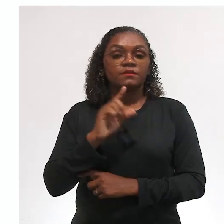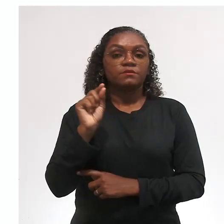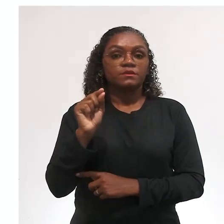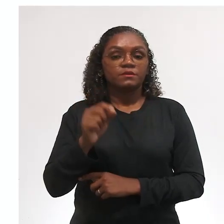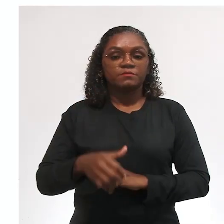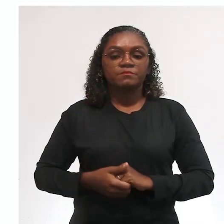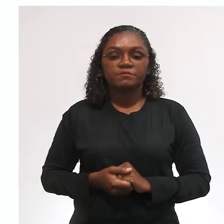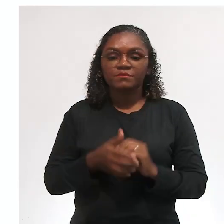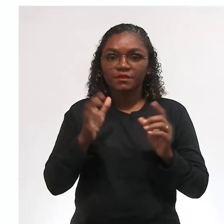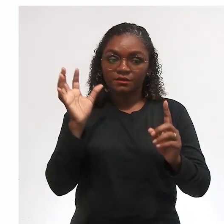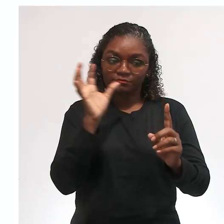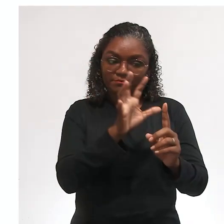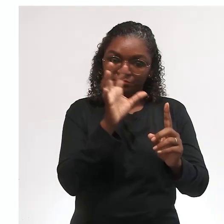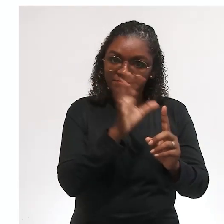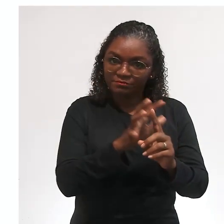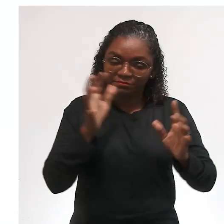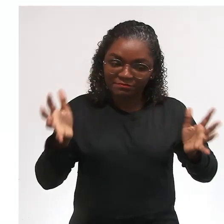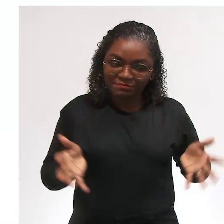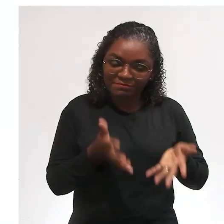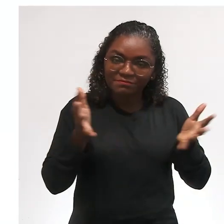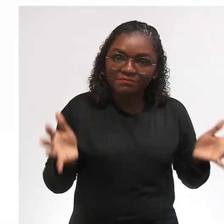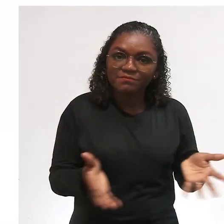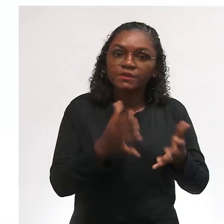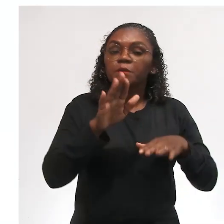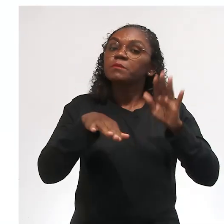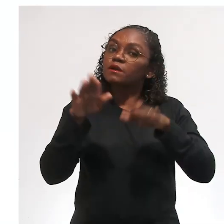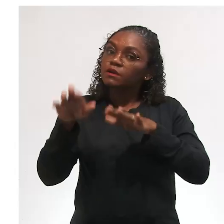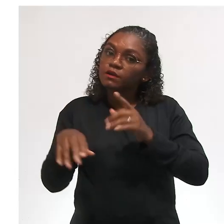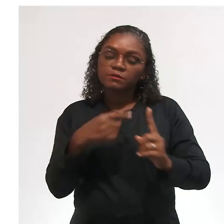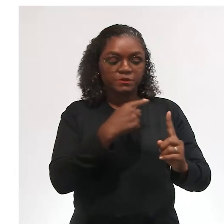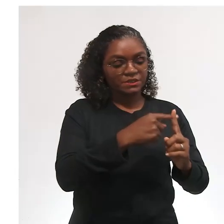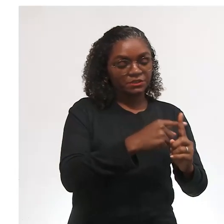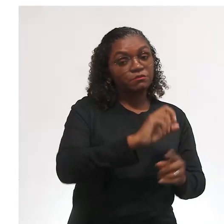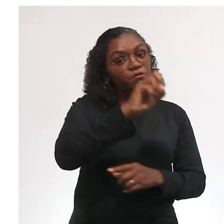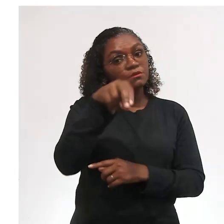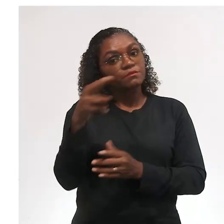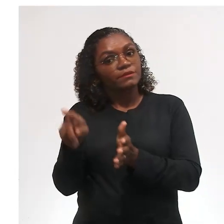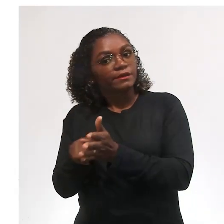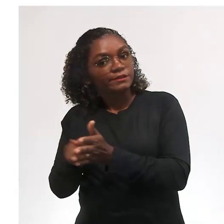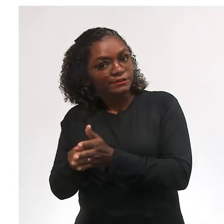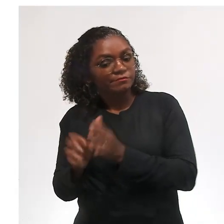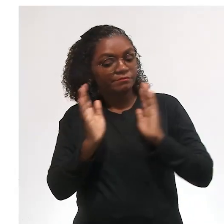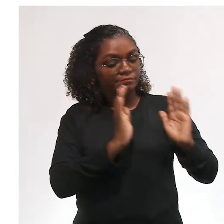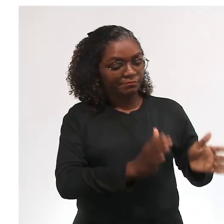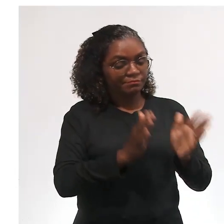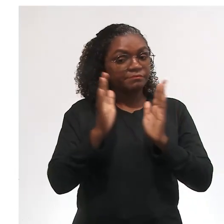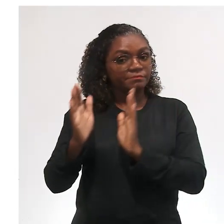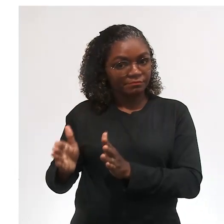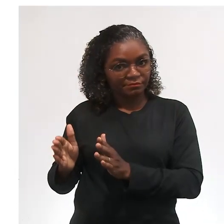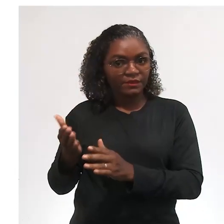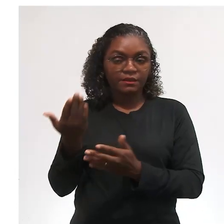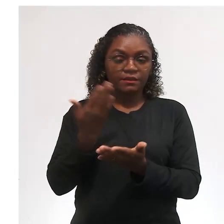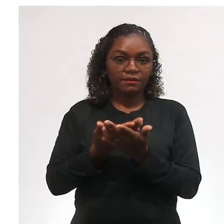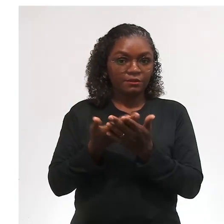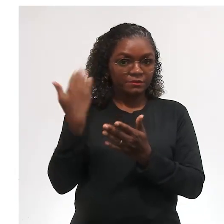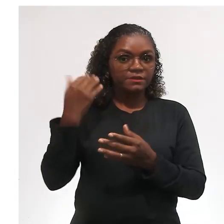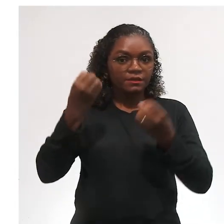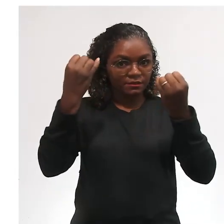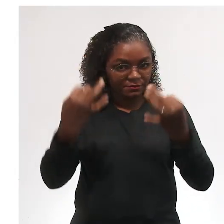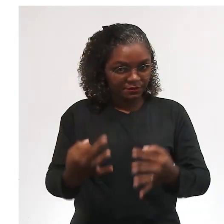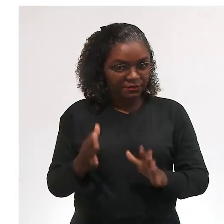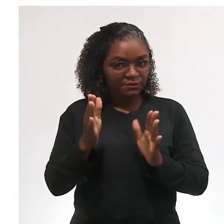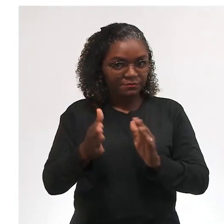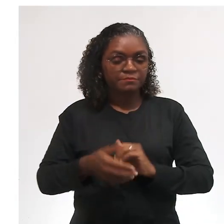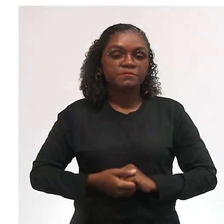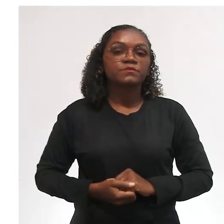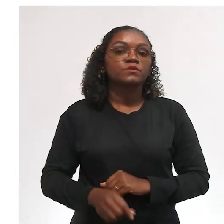ser positivo ou ele pode ser um reforço negativo. Nós vimos isso na aula passada. Ele